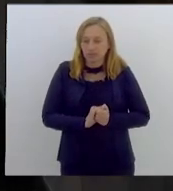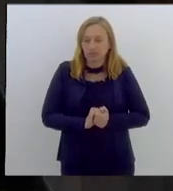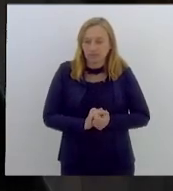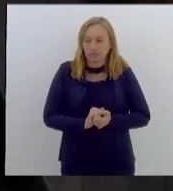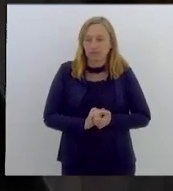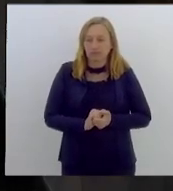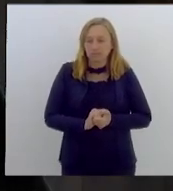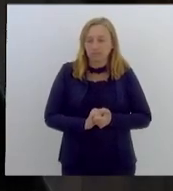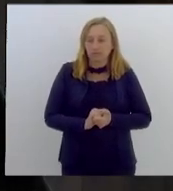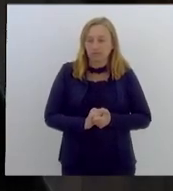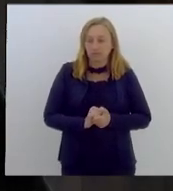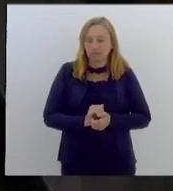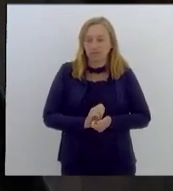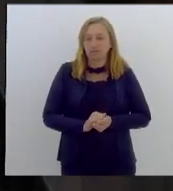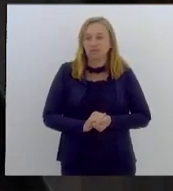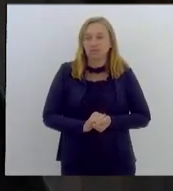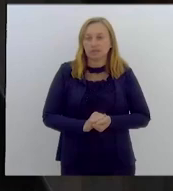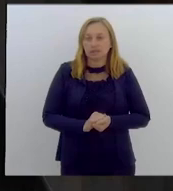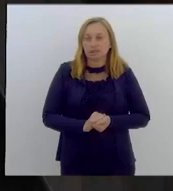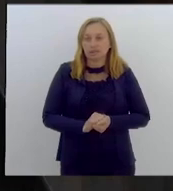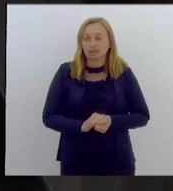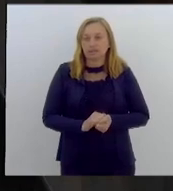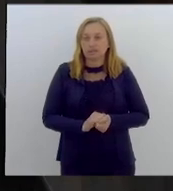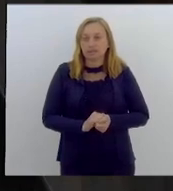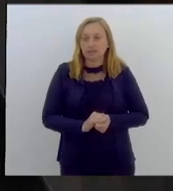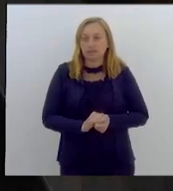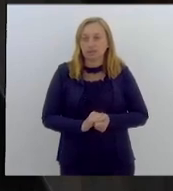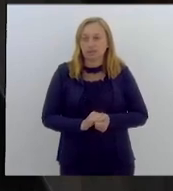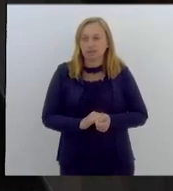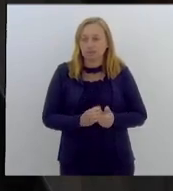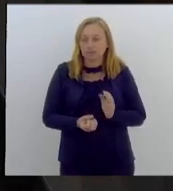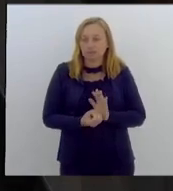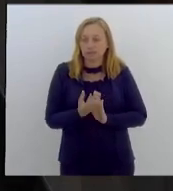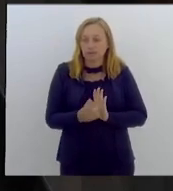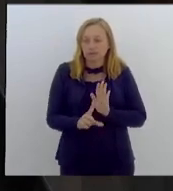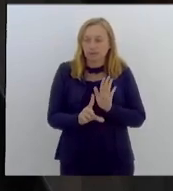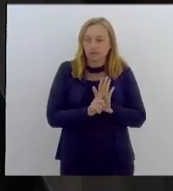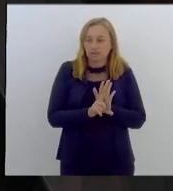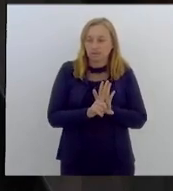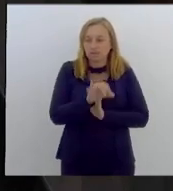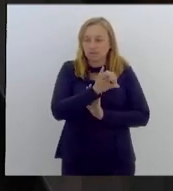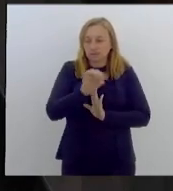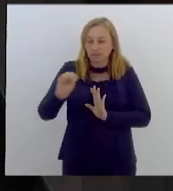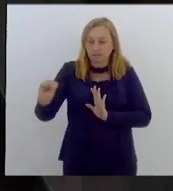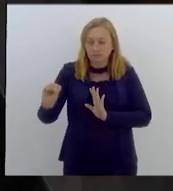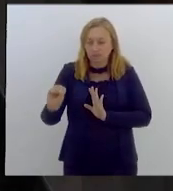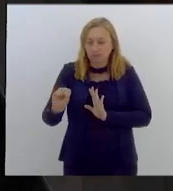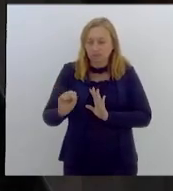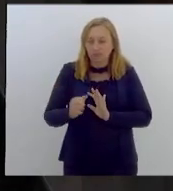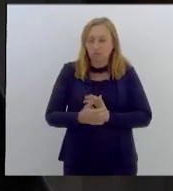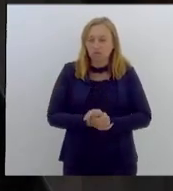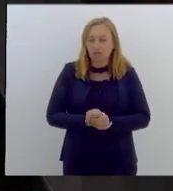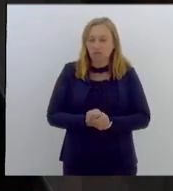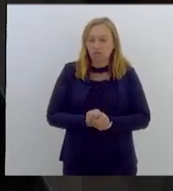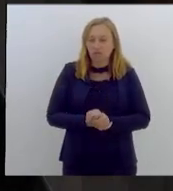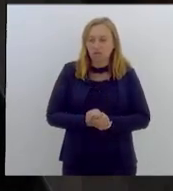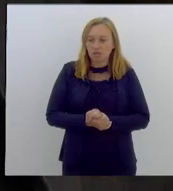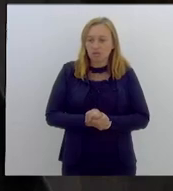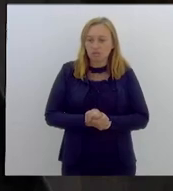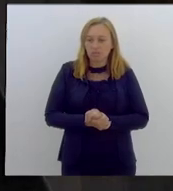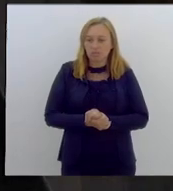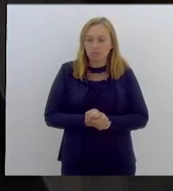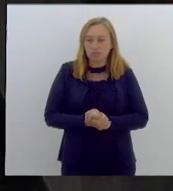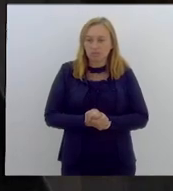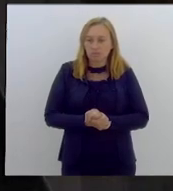o direito de legislarem sobre ICMS, como o fizeram